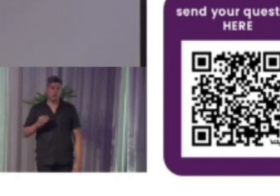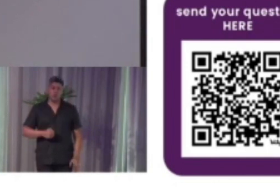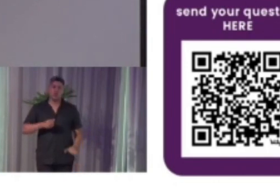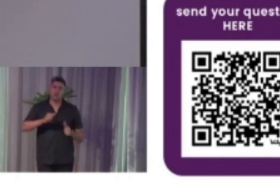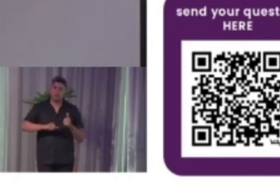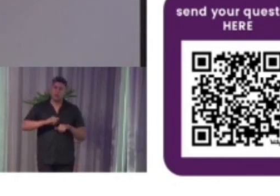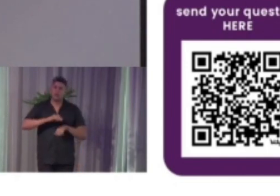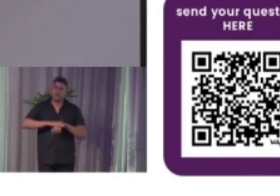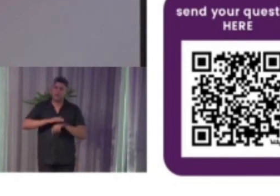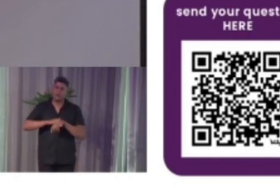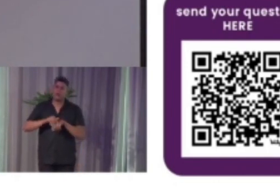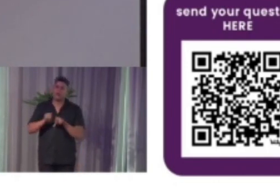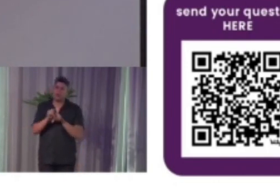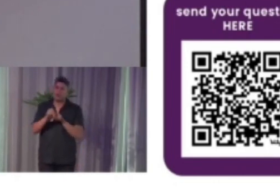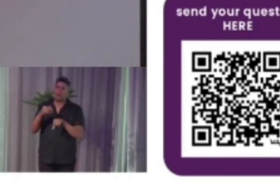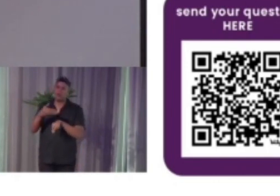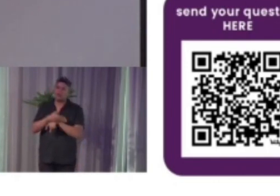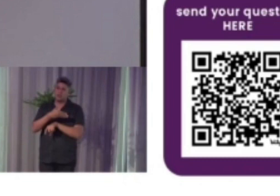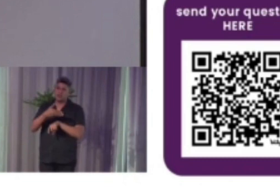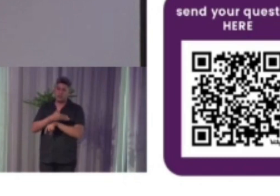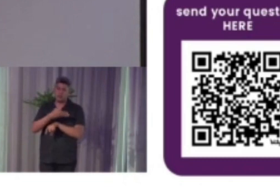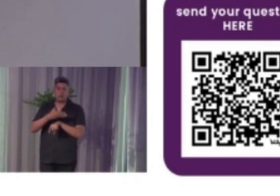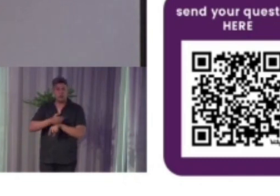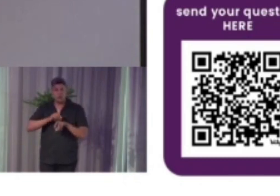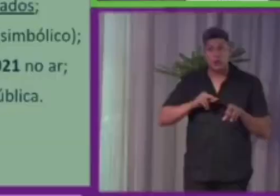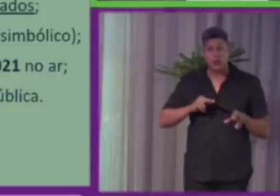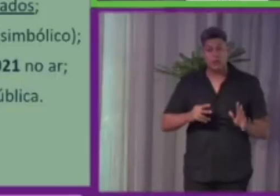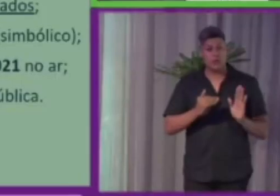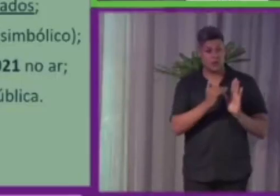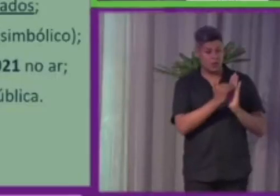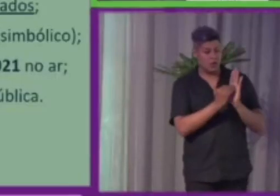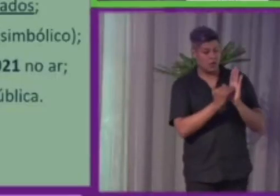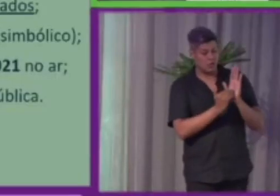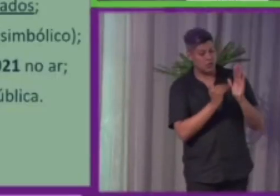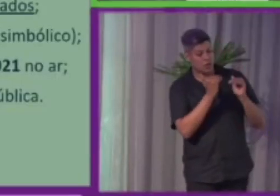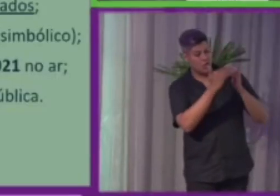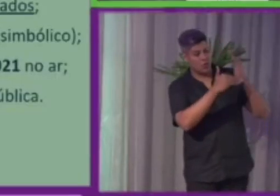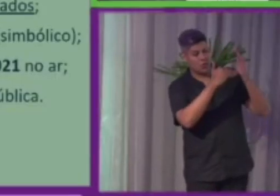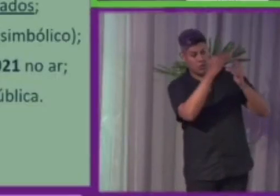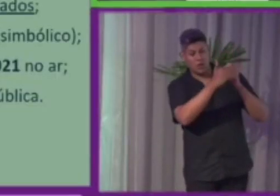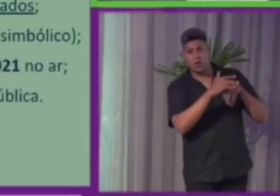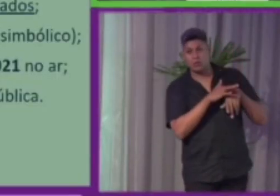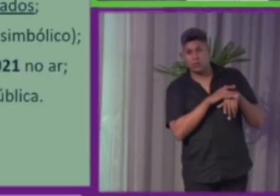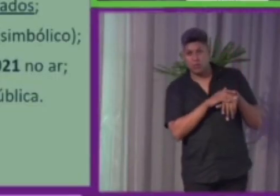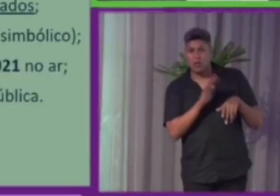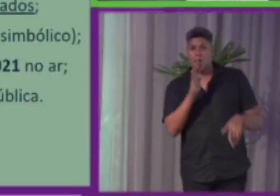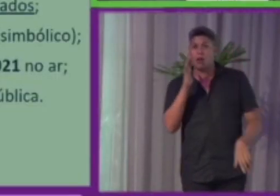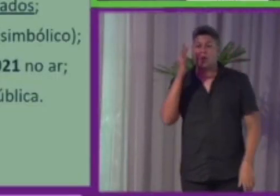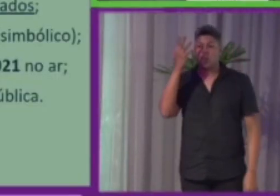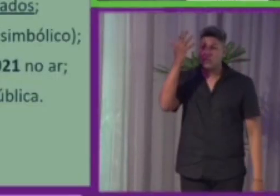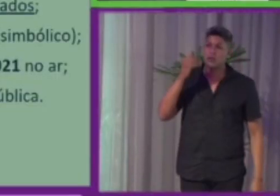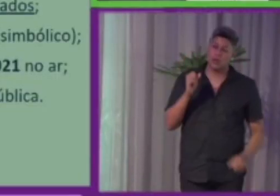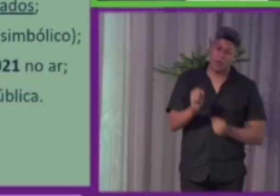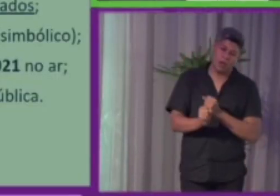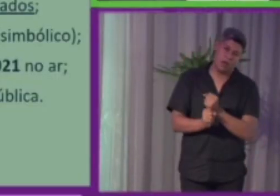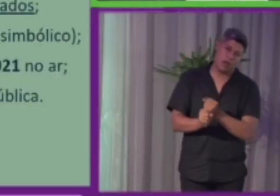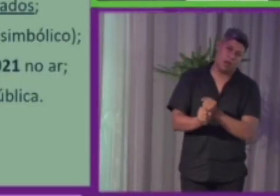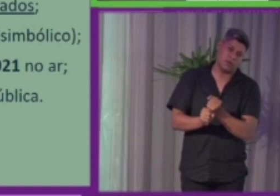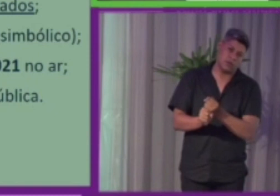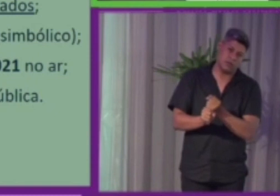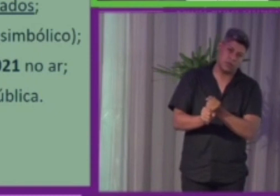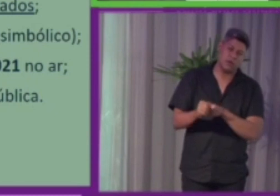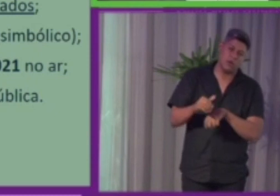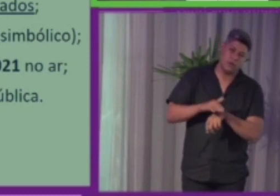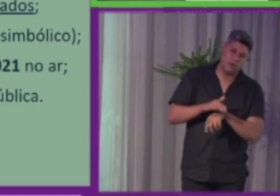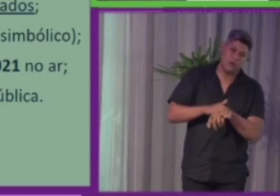acesso. A inserção dos dados evolutivos do segmento dos pacientes, o que vai acontecendo ao longo dos anos, ela é